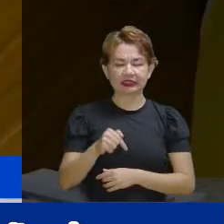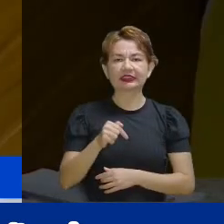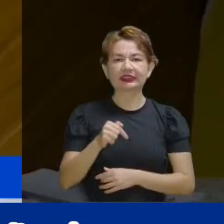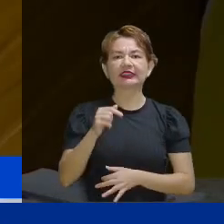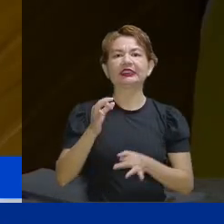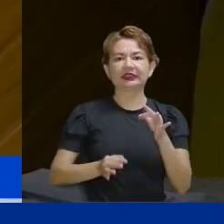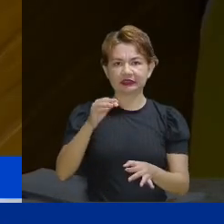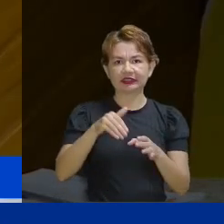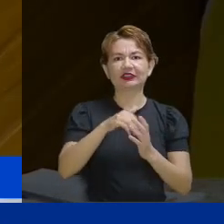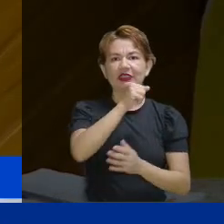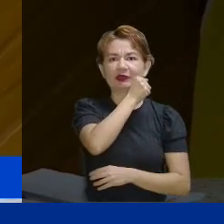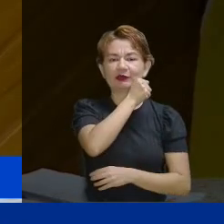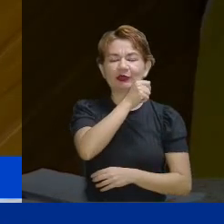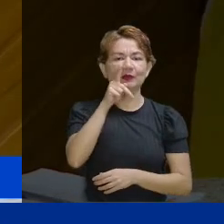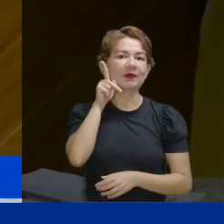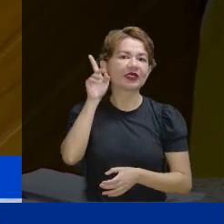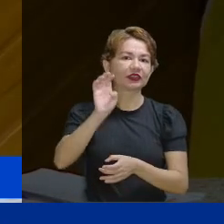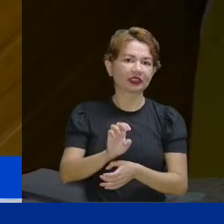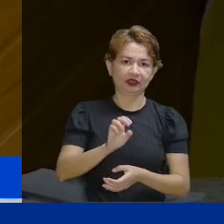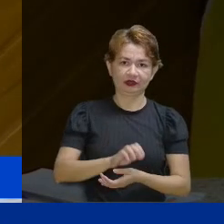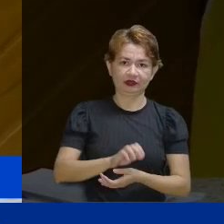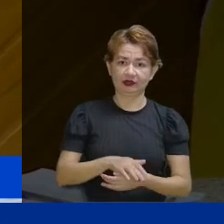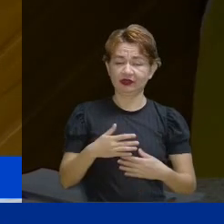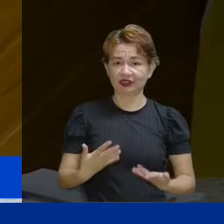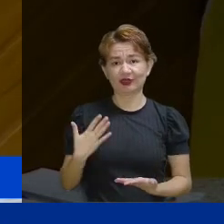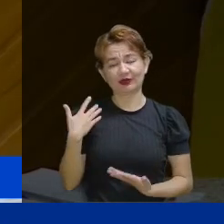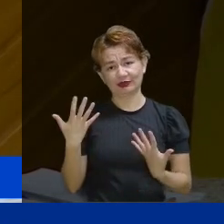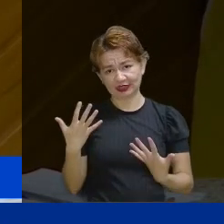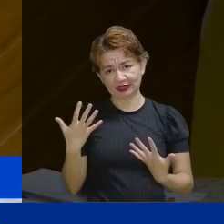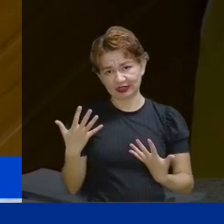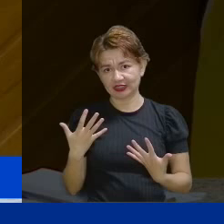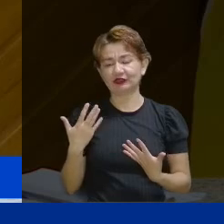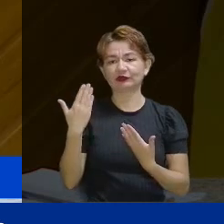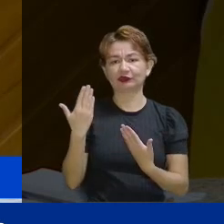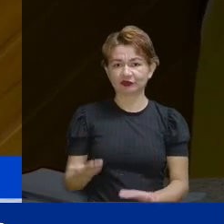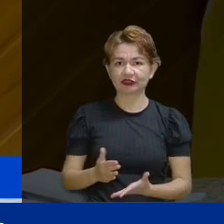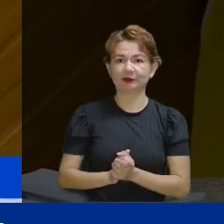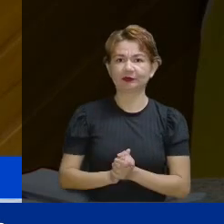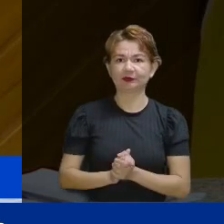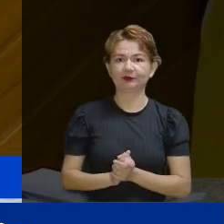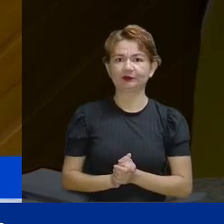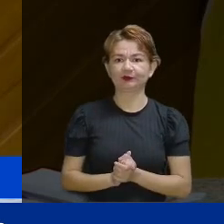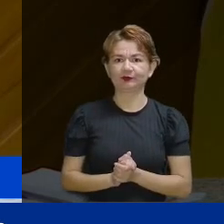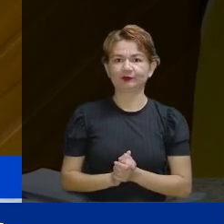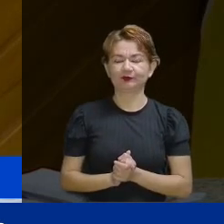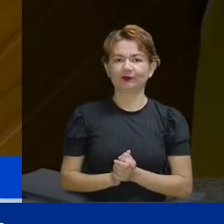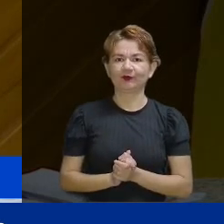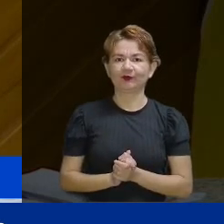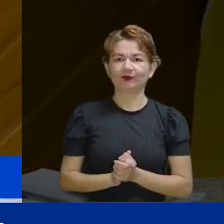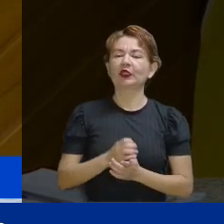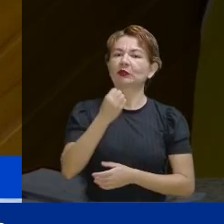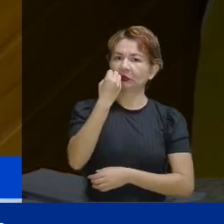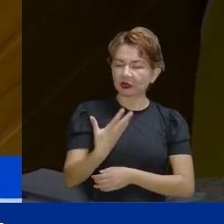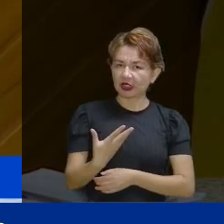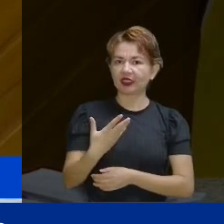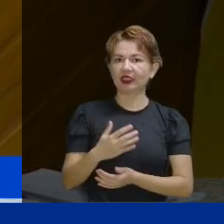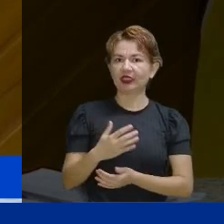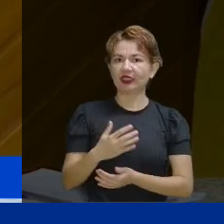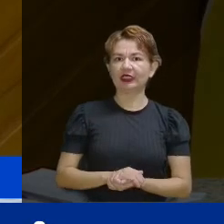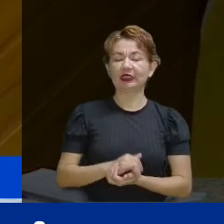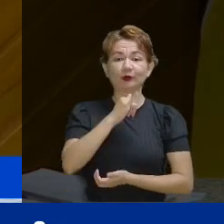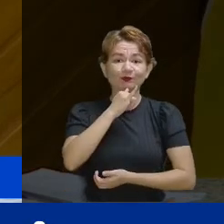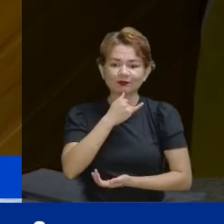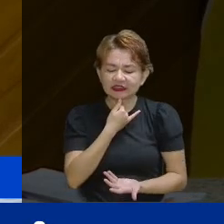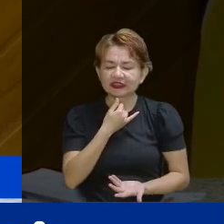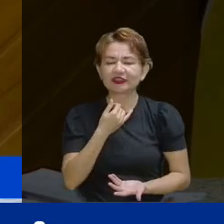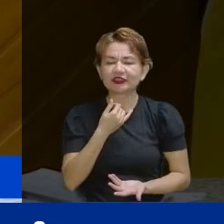Justiça Eleitoral amapaense. Então, eu espero que o senhor tenha sido recebido de forma adequada. Eu lamento não